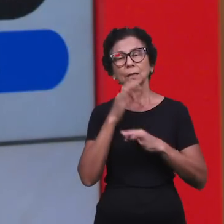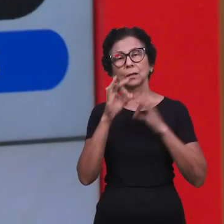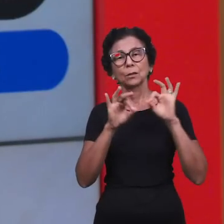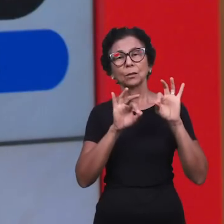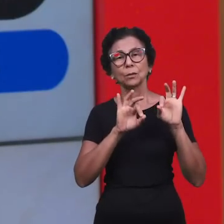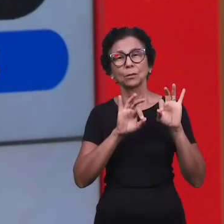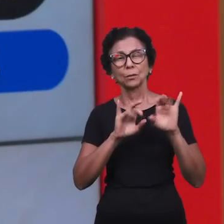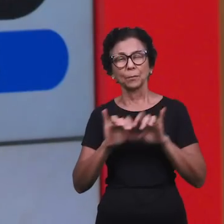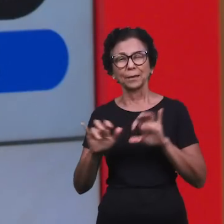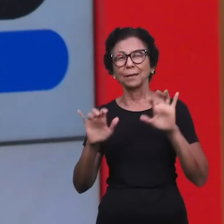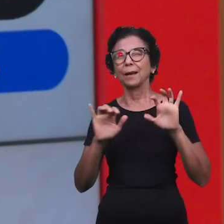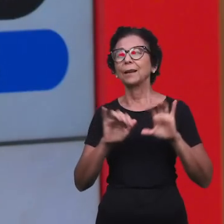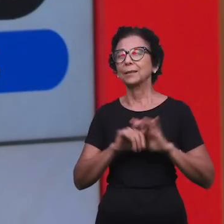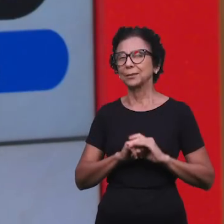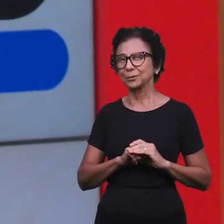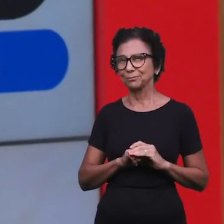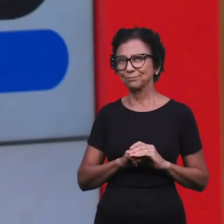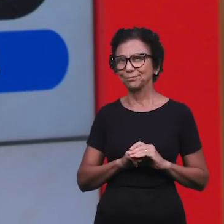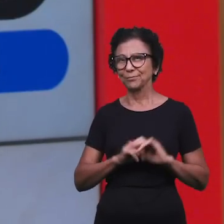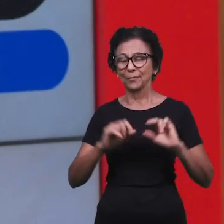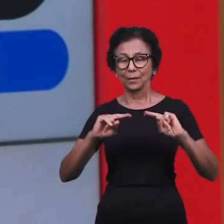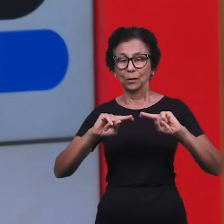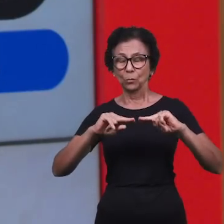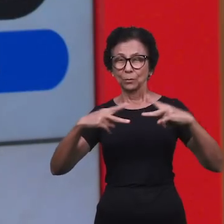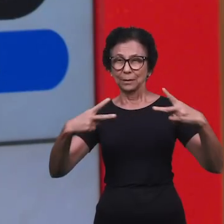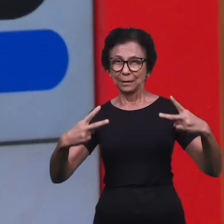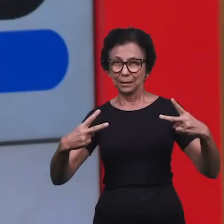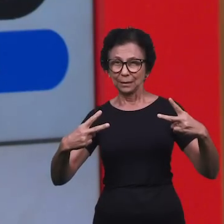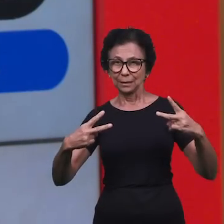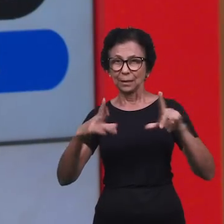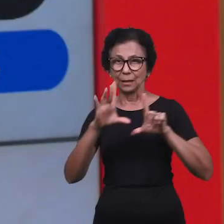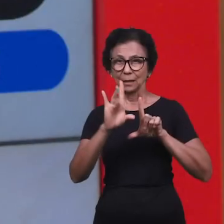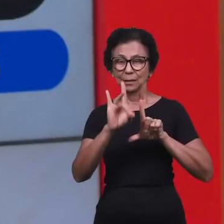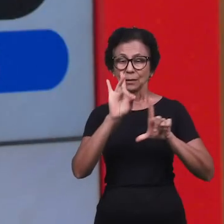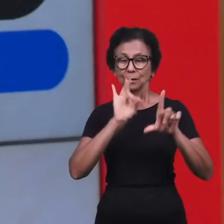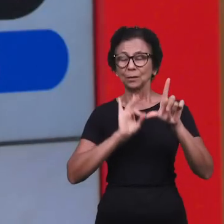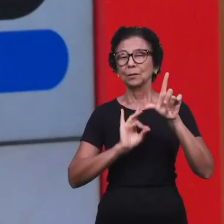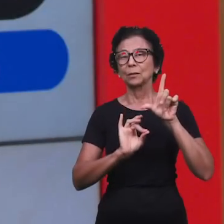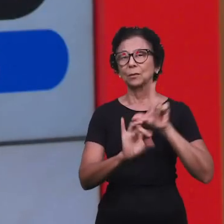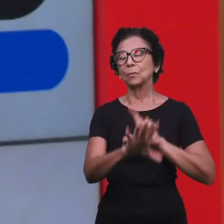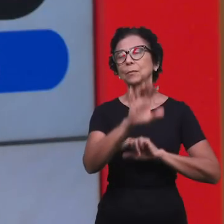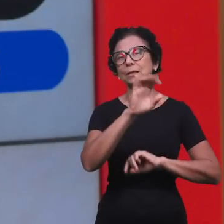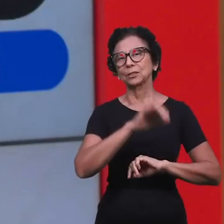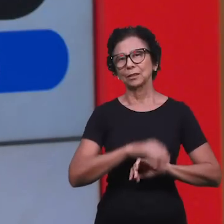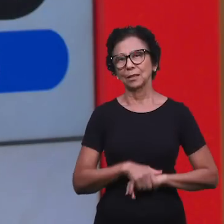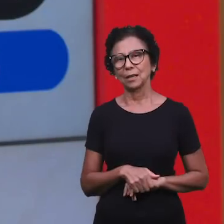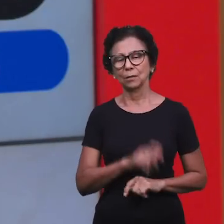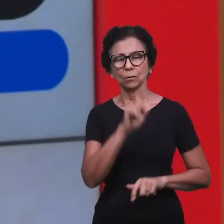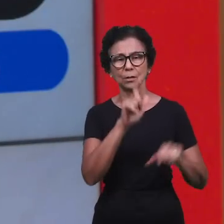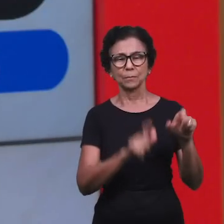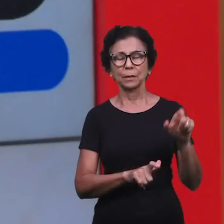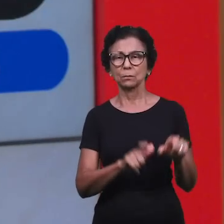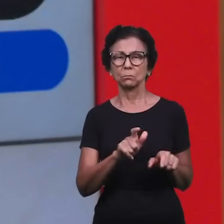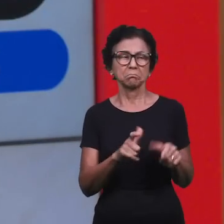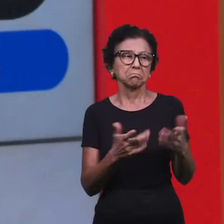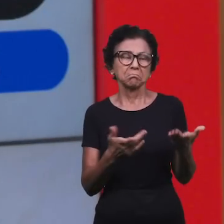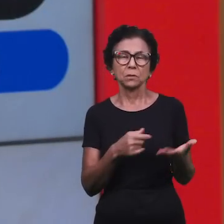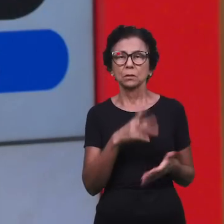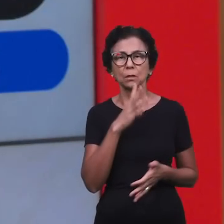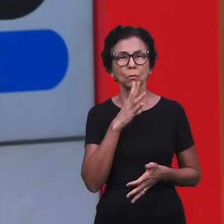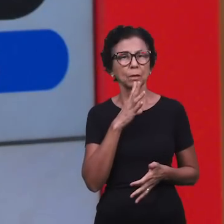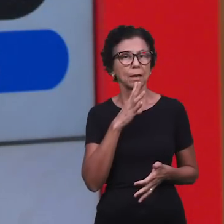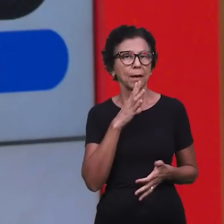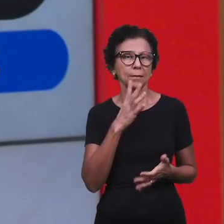YouTube, vamos pegar o link da transmissão e compartilhar com um irmão, com alguma pessoa que